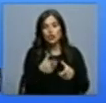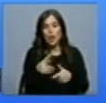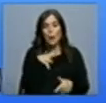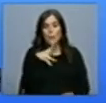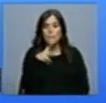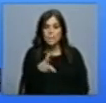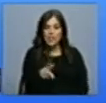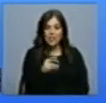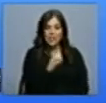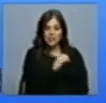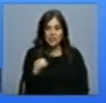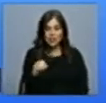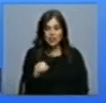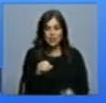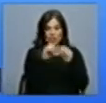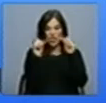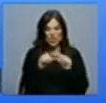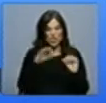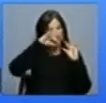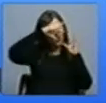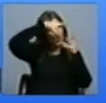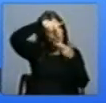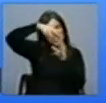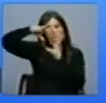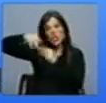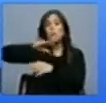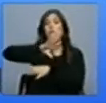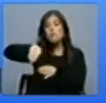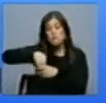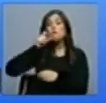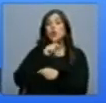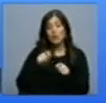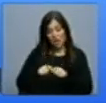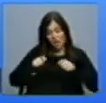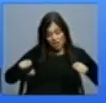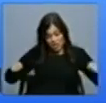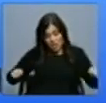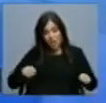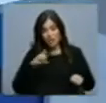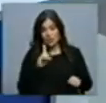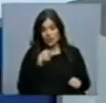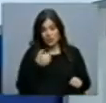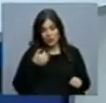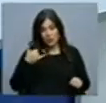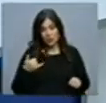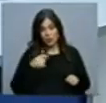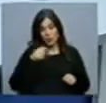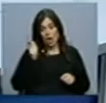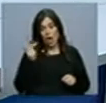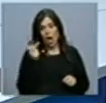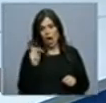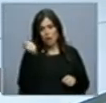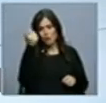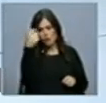1.300 sistemas solares. E tem também uma largura de 652 anos-luz. Porquê é que isto é um tesouro para os